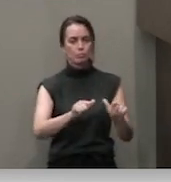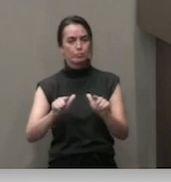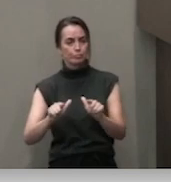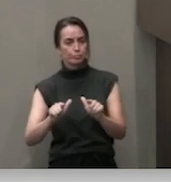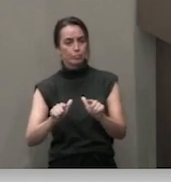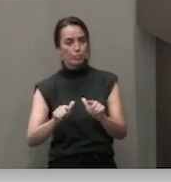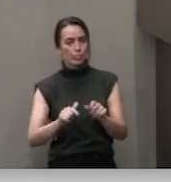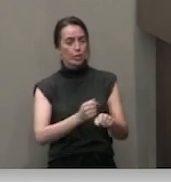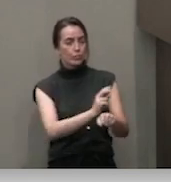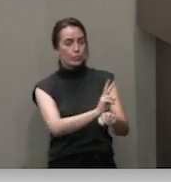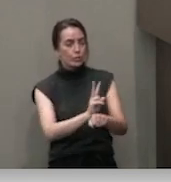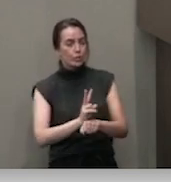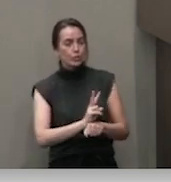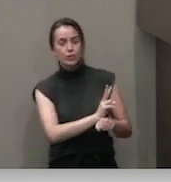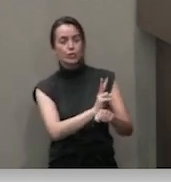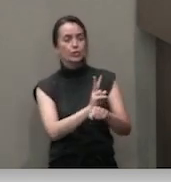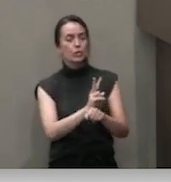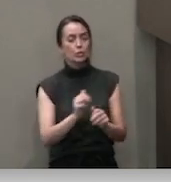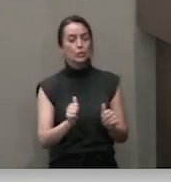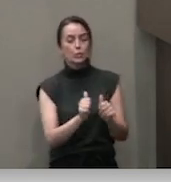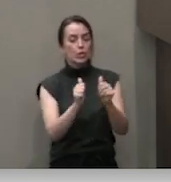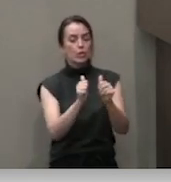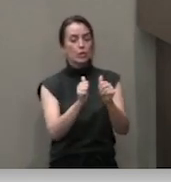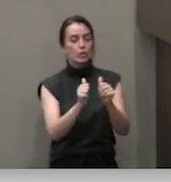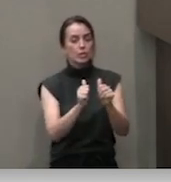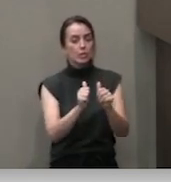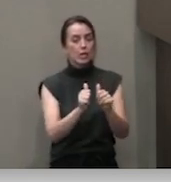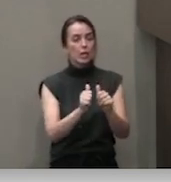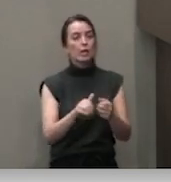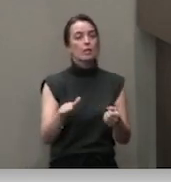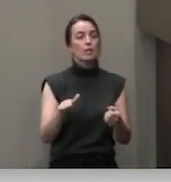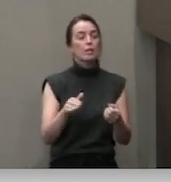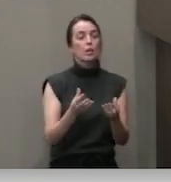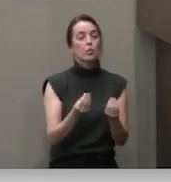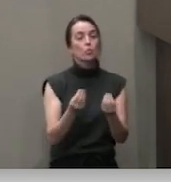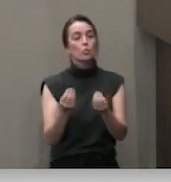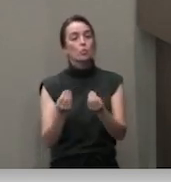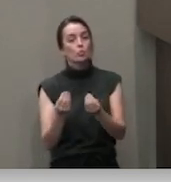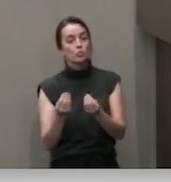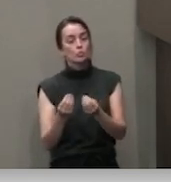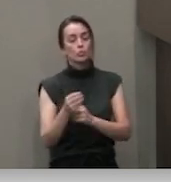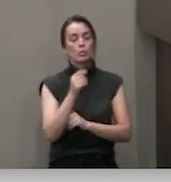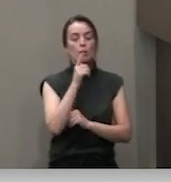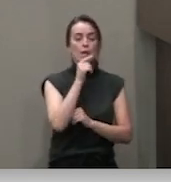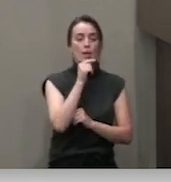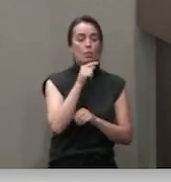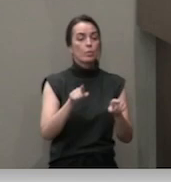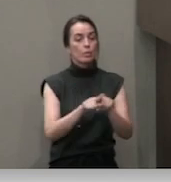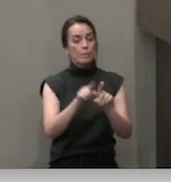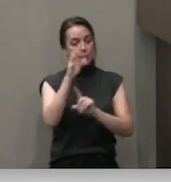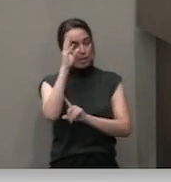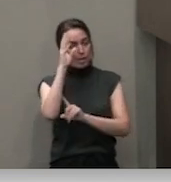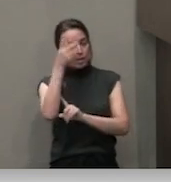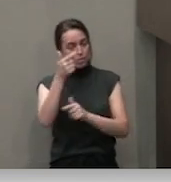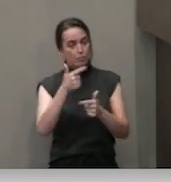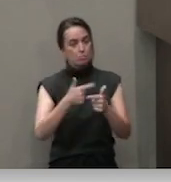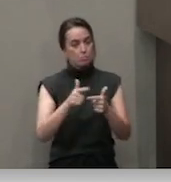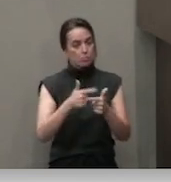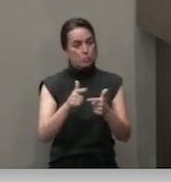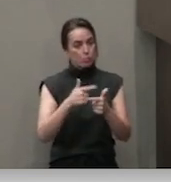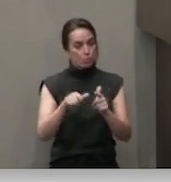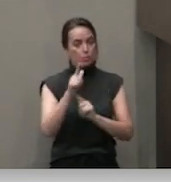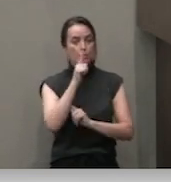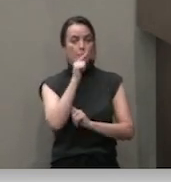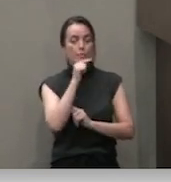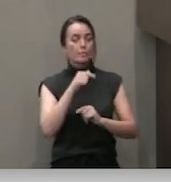a qualidade e quantidade da água propondo soluções para problemas hídricos E acima de tudo